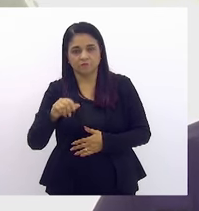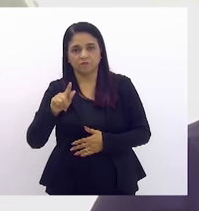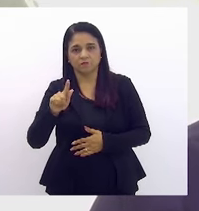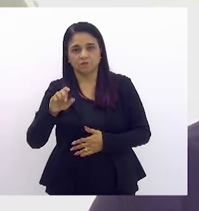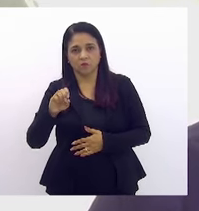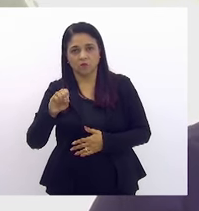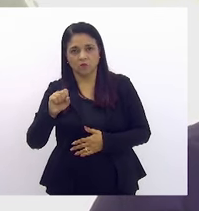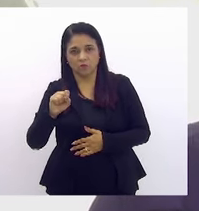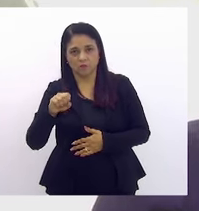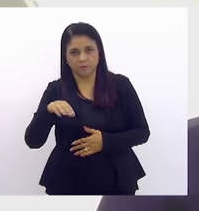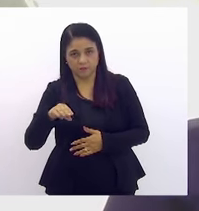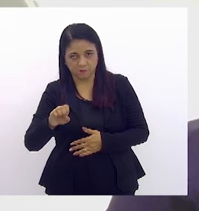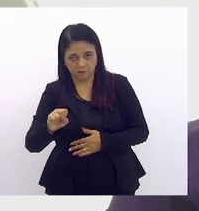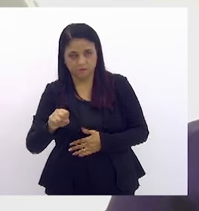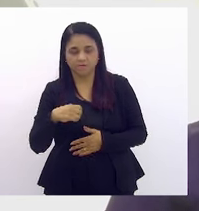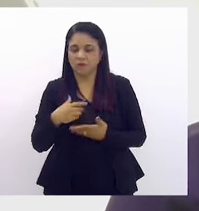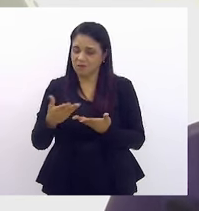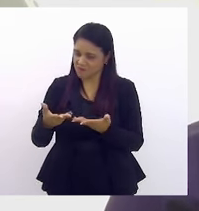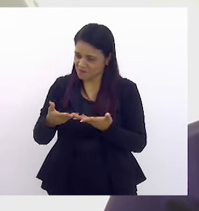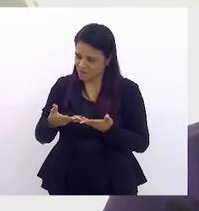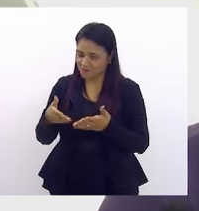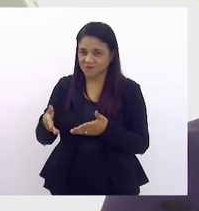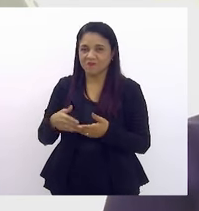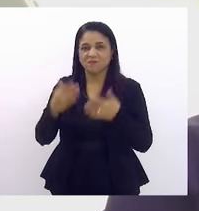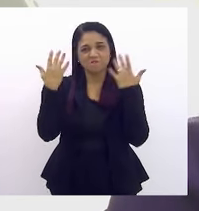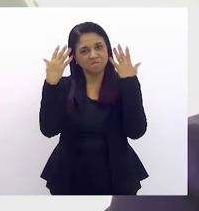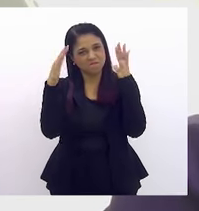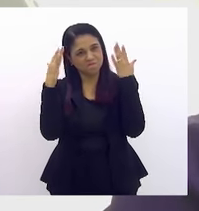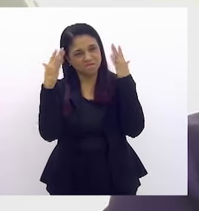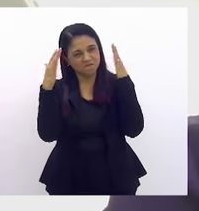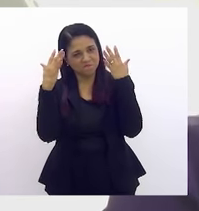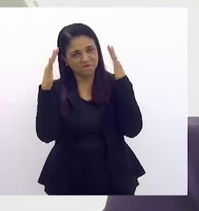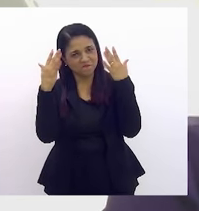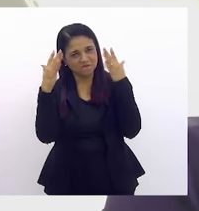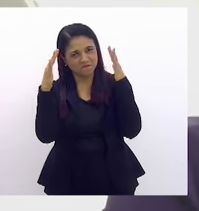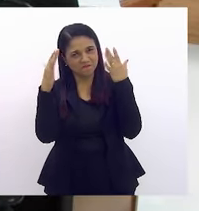Por favor. Uma salva de palmas, gente, caloroso.